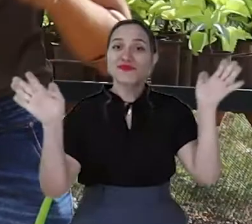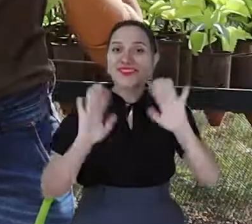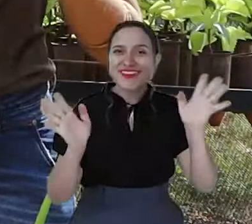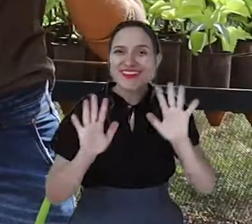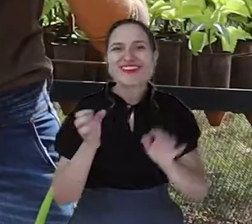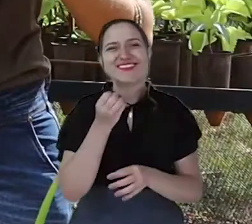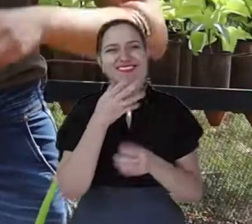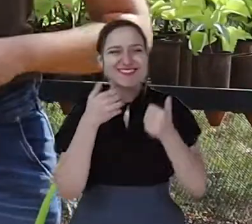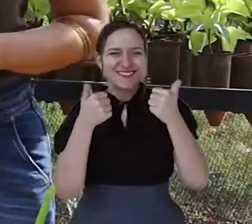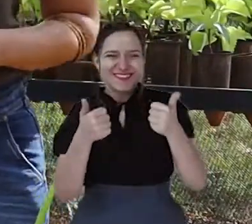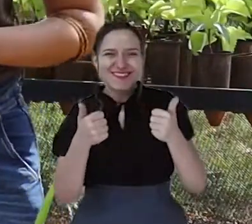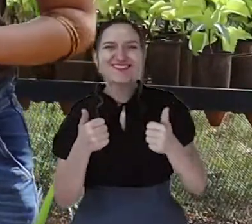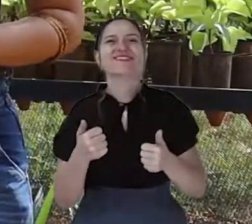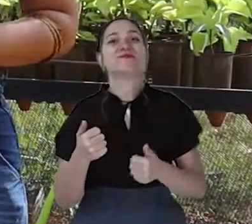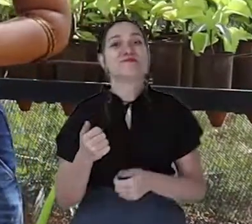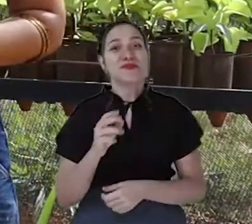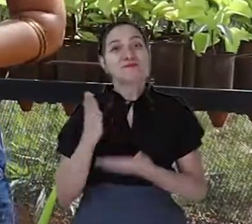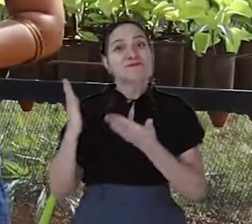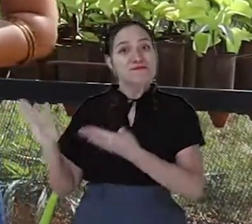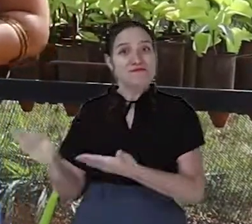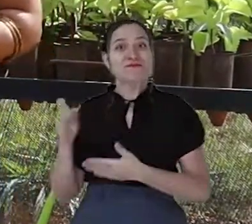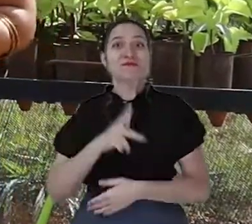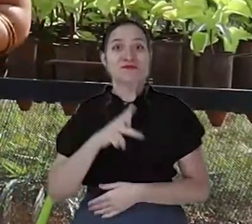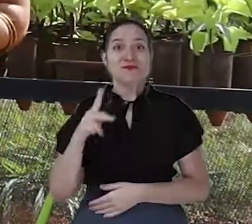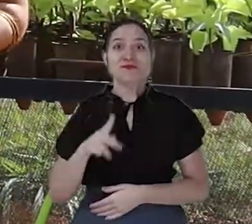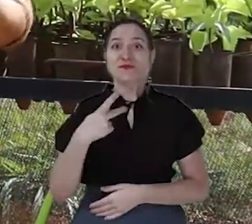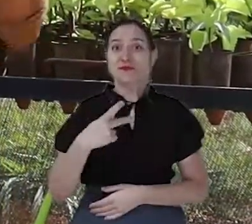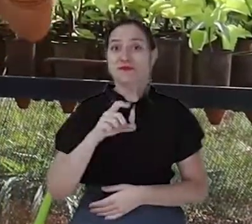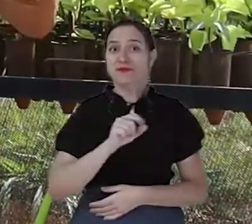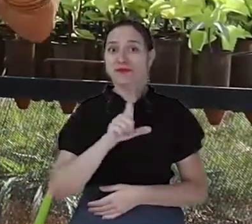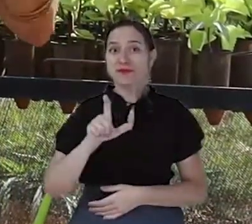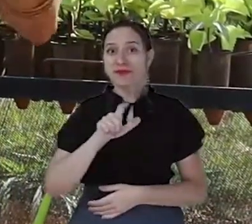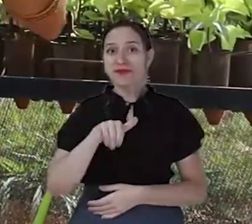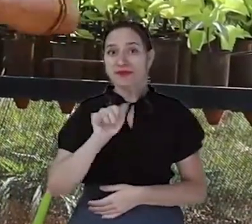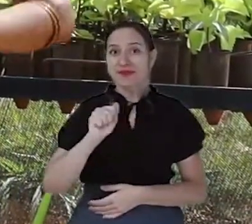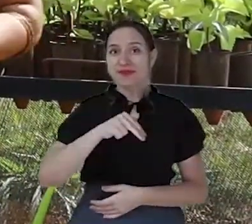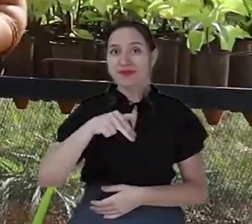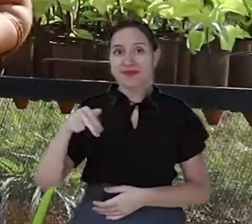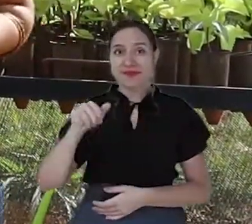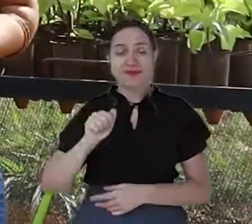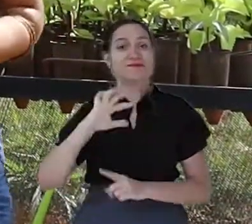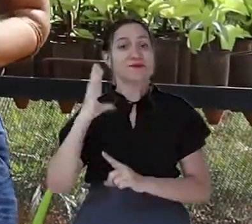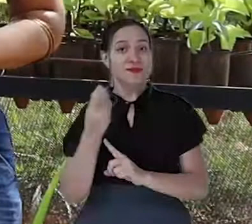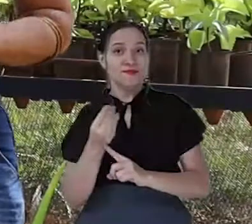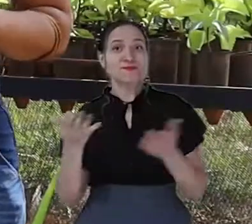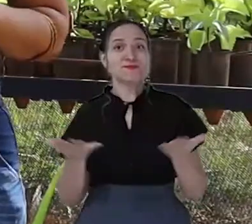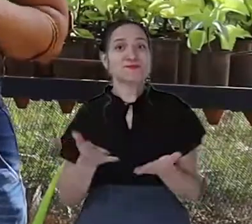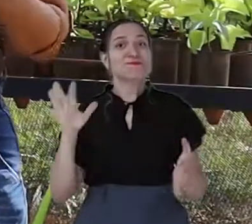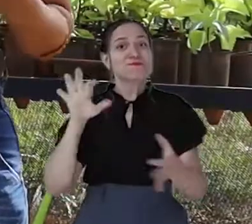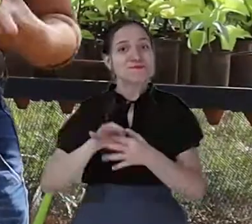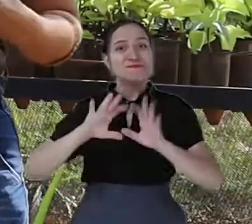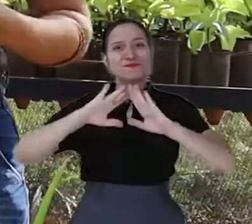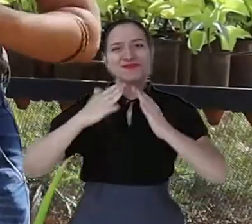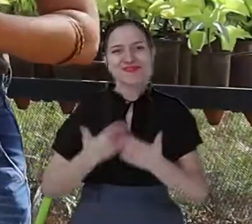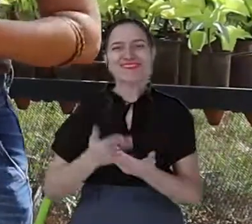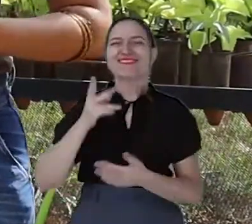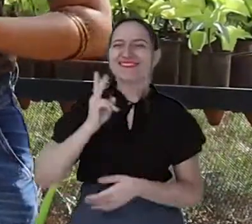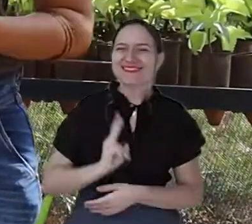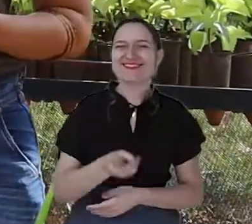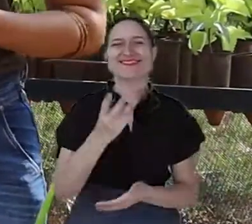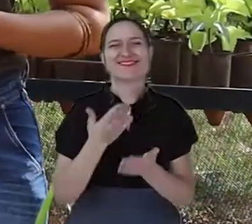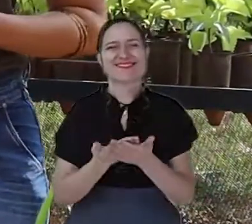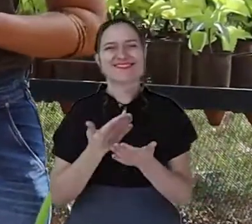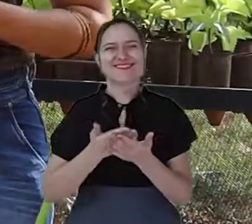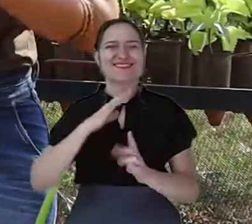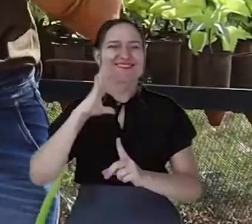Olá, tudo bem com você? Meu nome é Poliana Brito, sou professora de artes e eu estou aqui hoje pelo Conexão Escola para darmos continuidade às